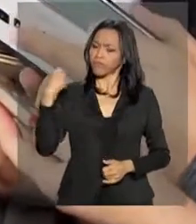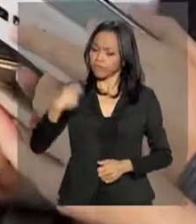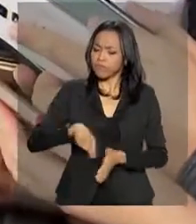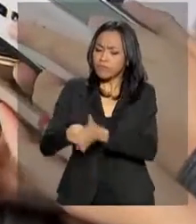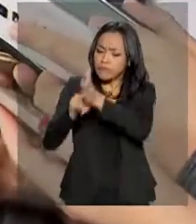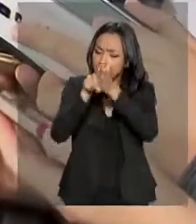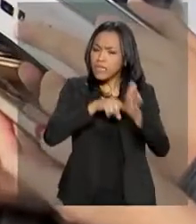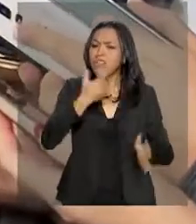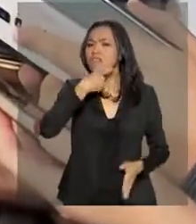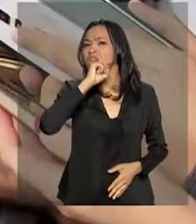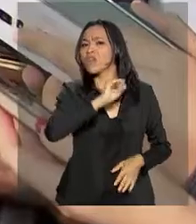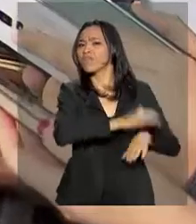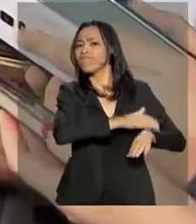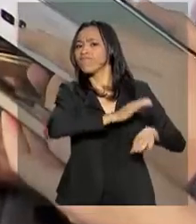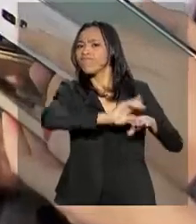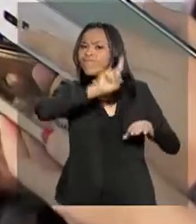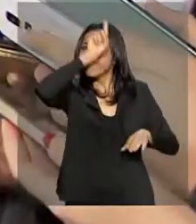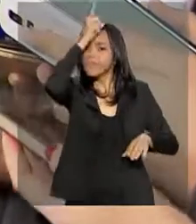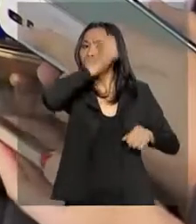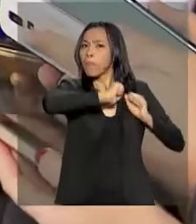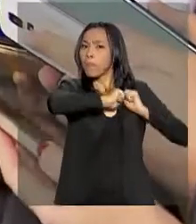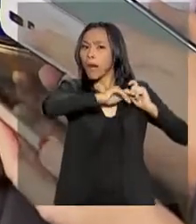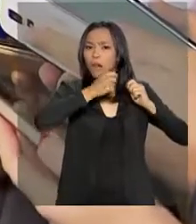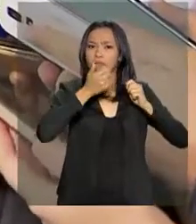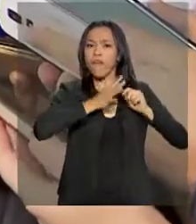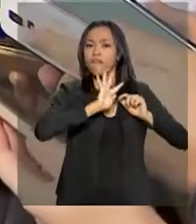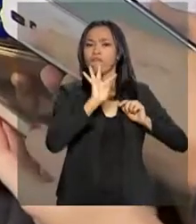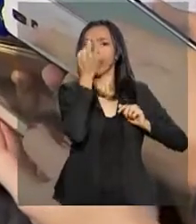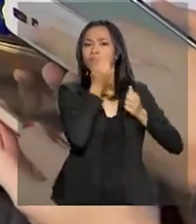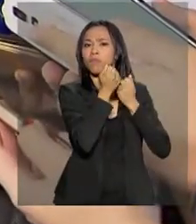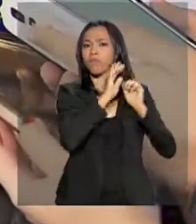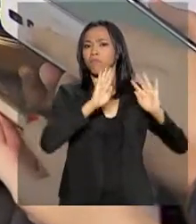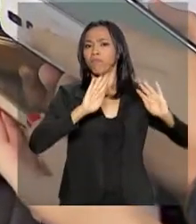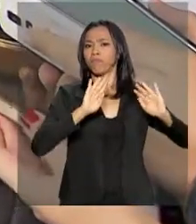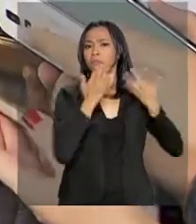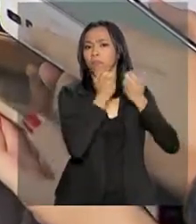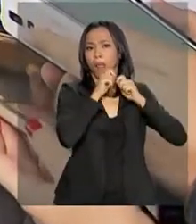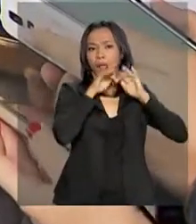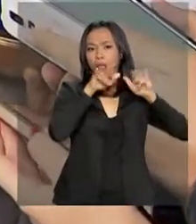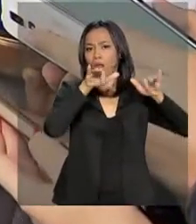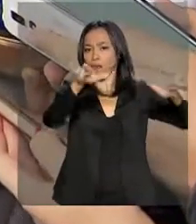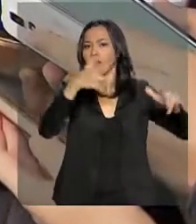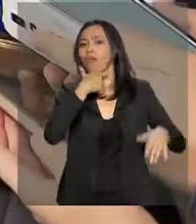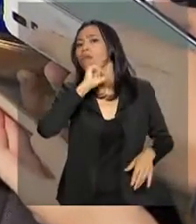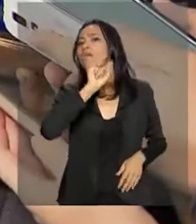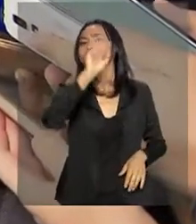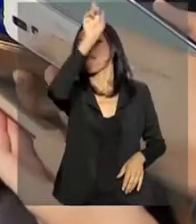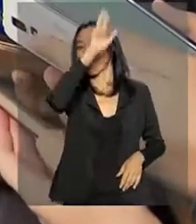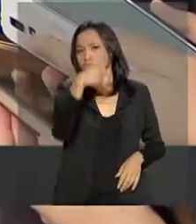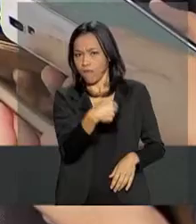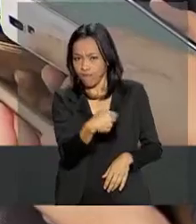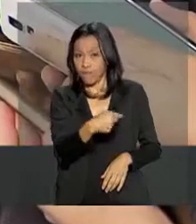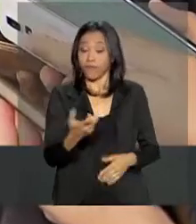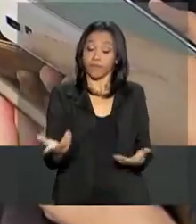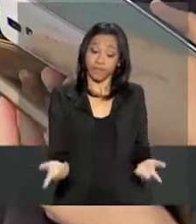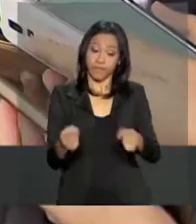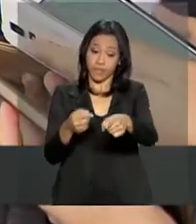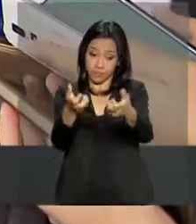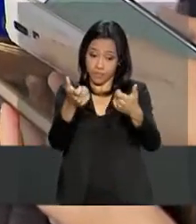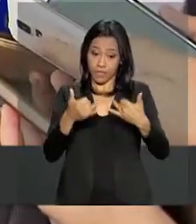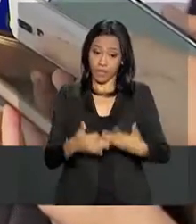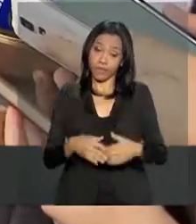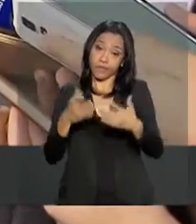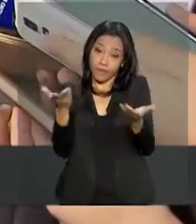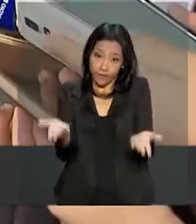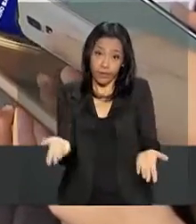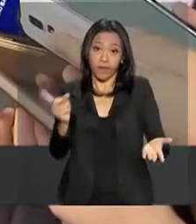quem inventou e começou a disseminar o boato sobre o cancelamento da prova. No caso de ser um crime federal,